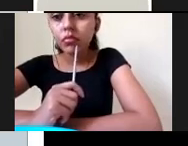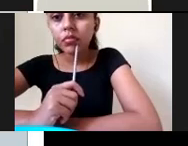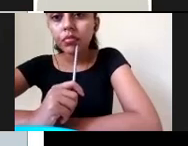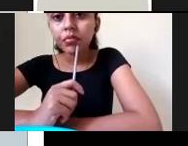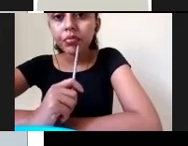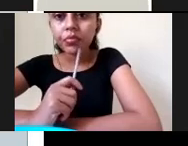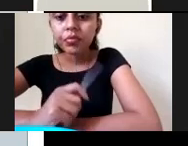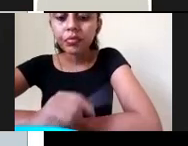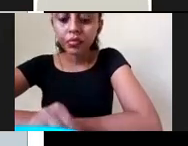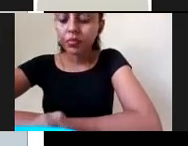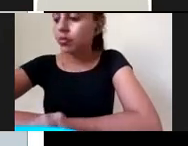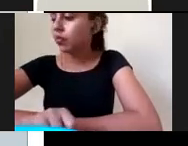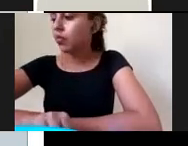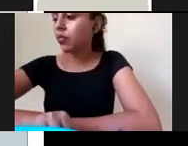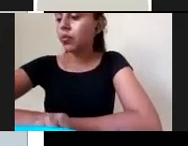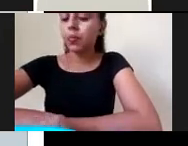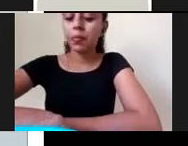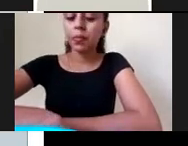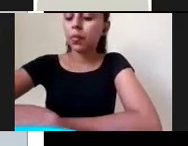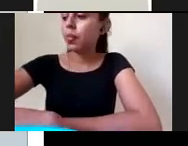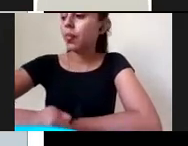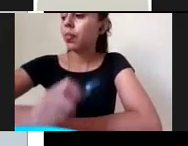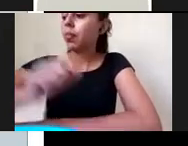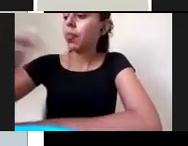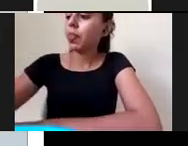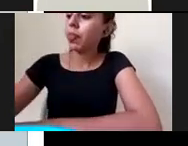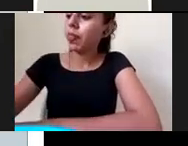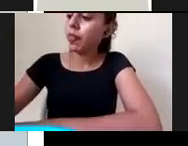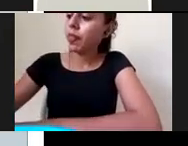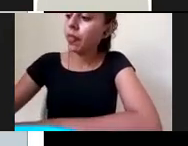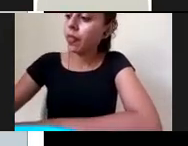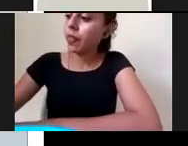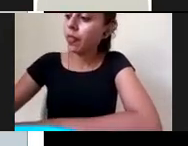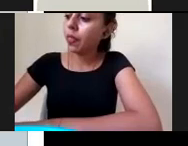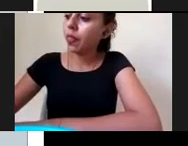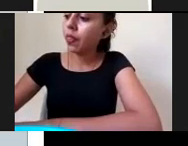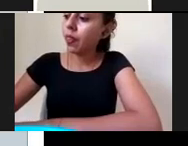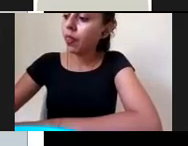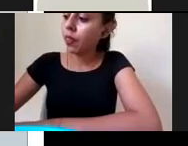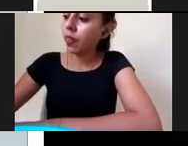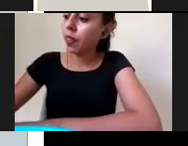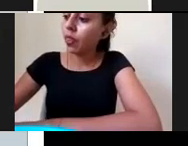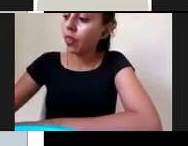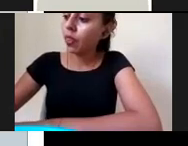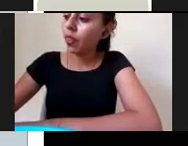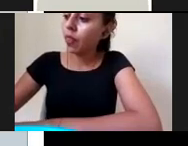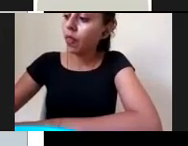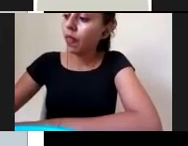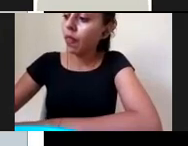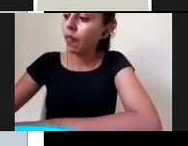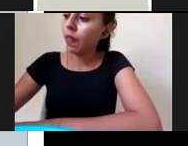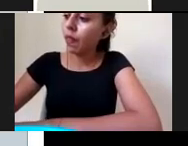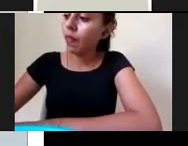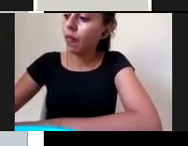Condições gerais. Além dos sinais vitais, o paciente ele tem que ser avaliado o peso, a altura,